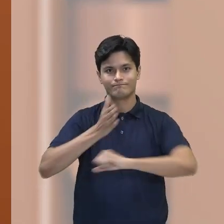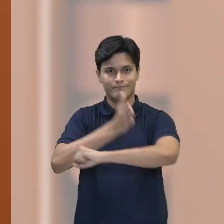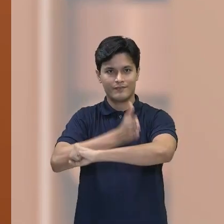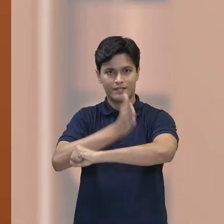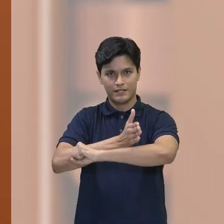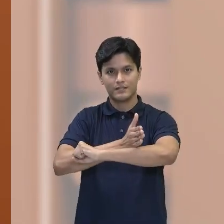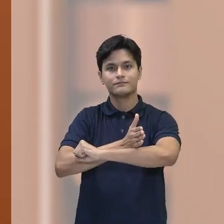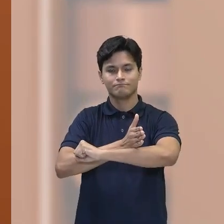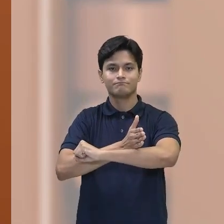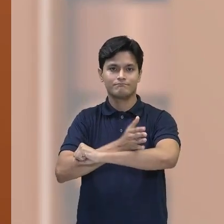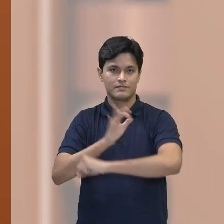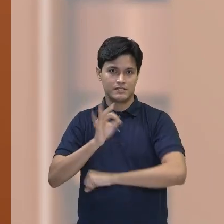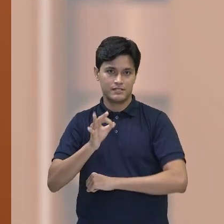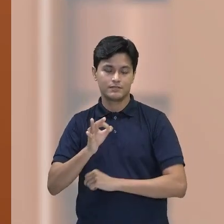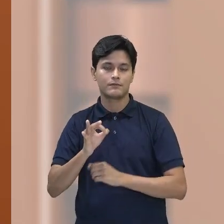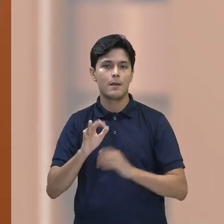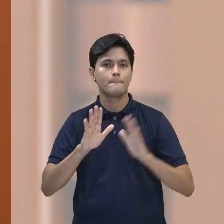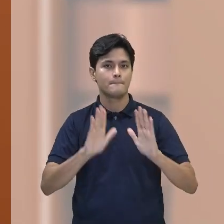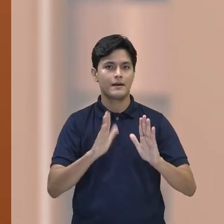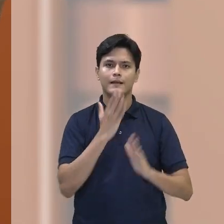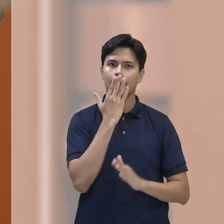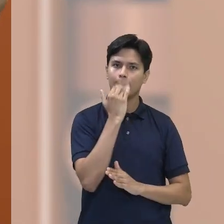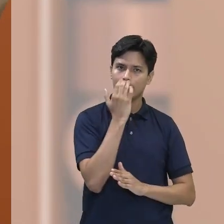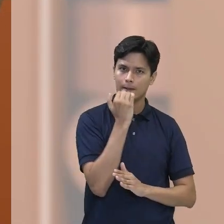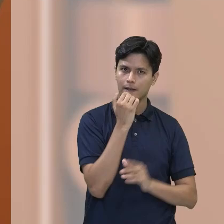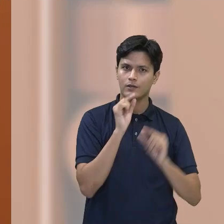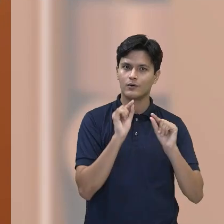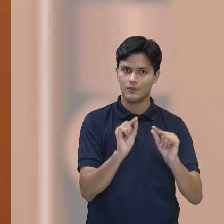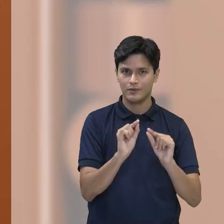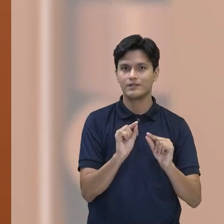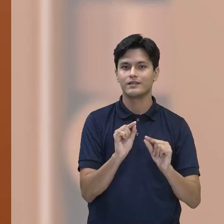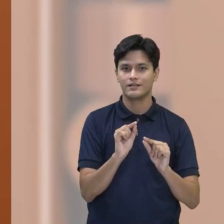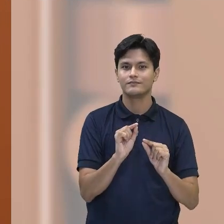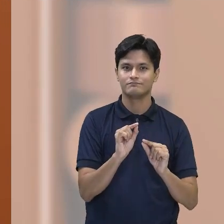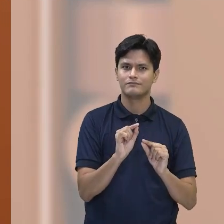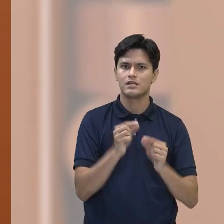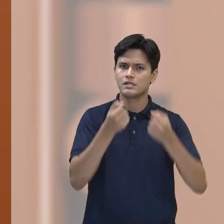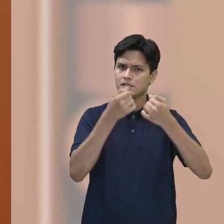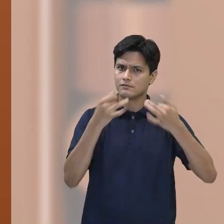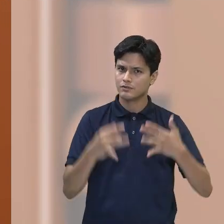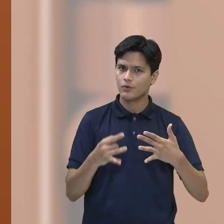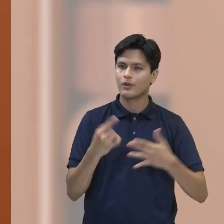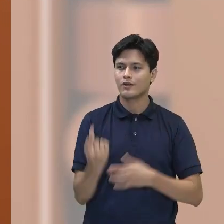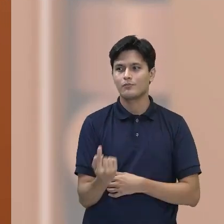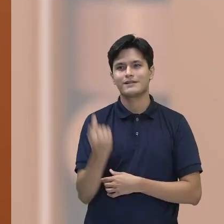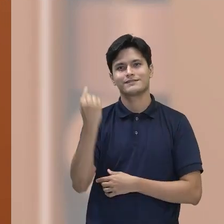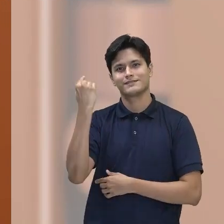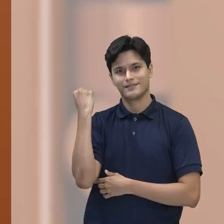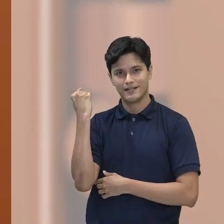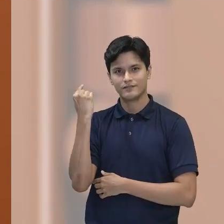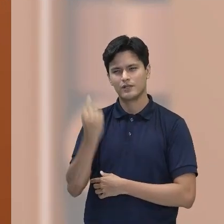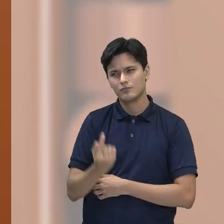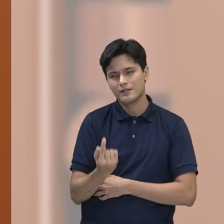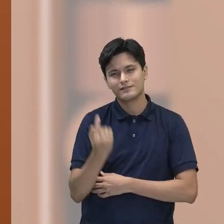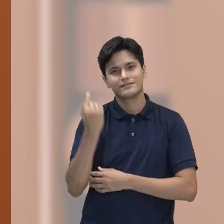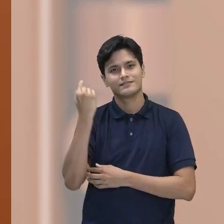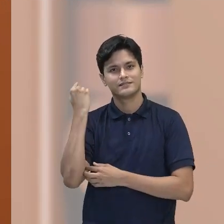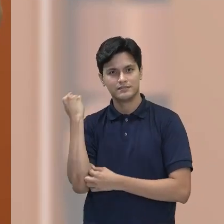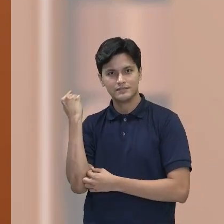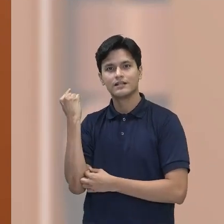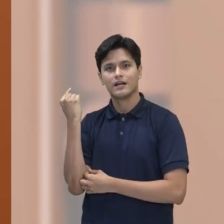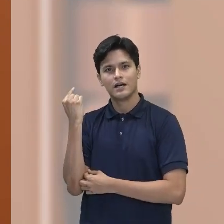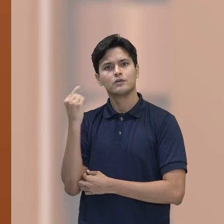isso daí. E o Nietzsche diz, ali estava a criatividade humana, né? Ali estava